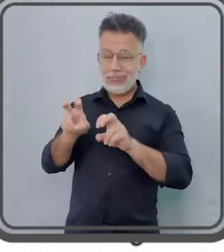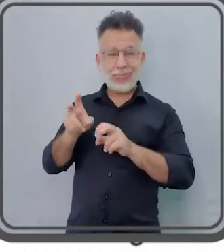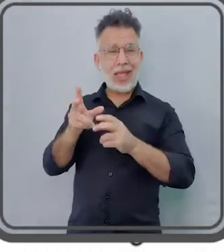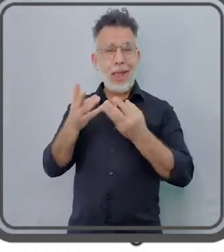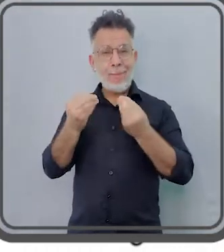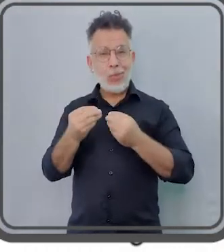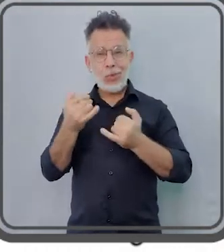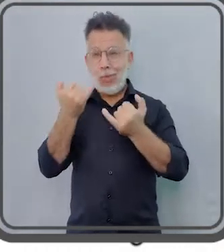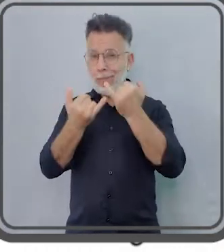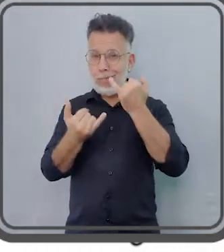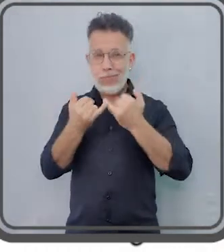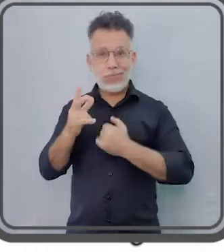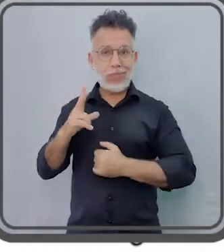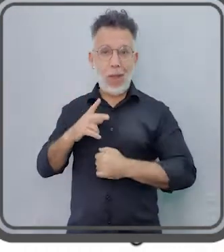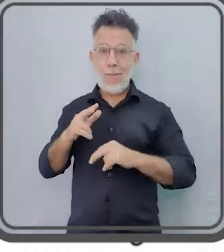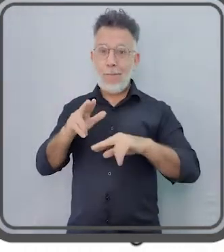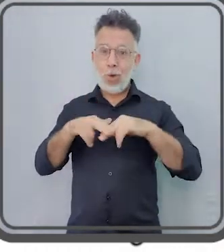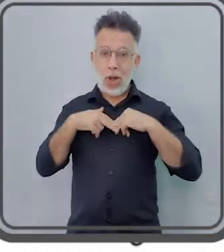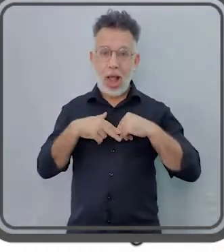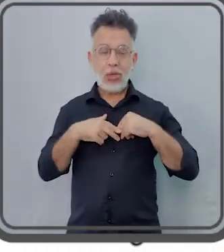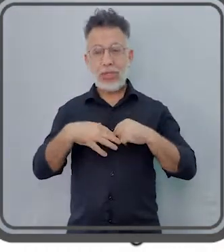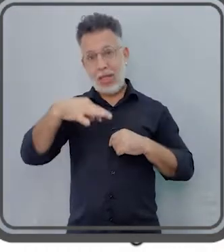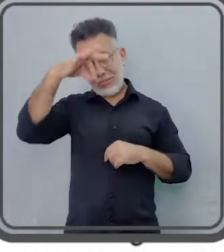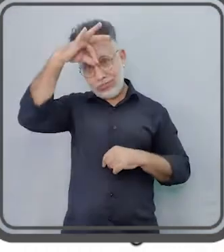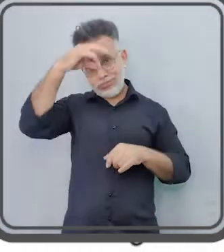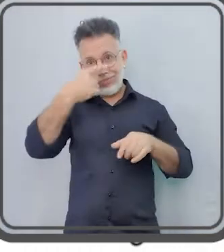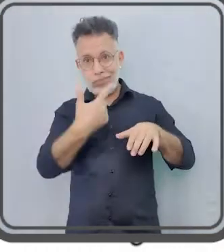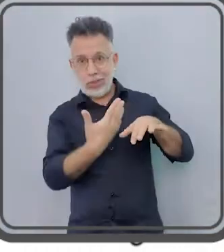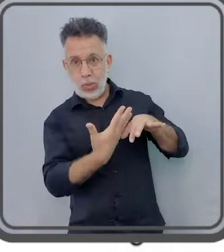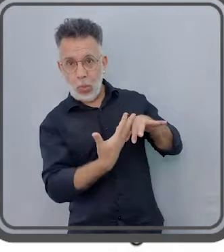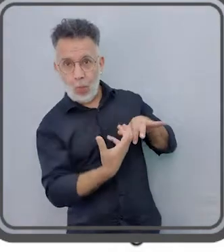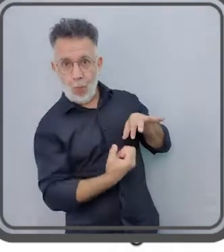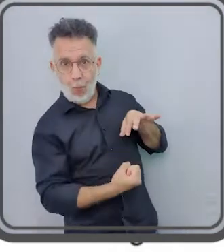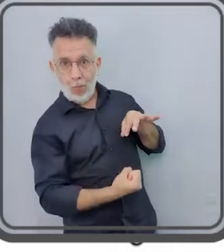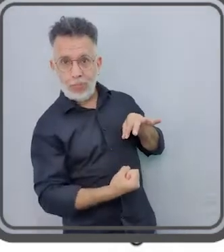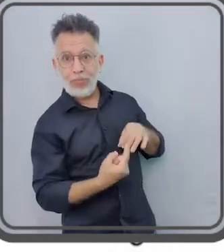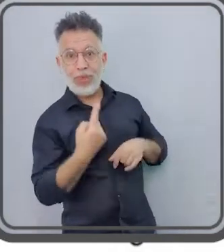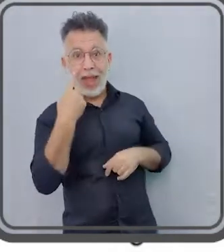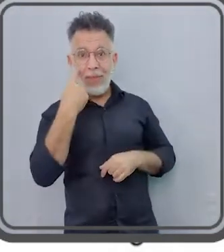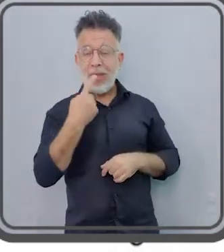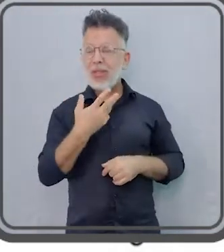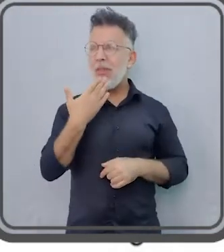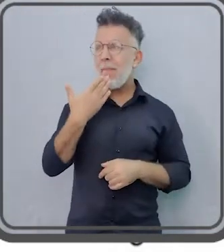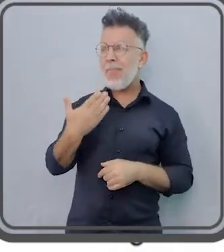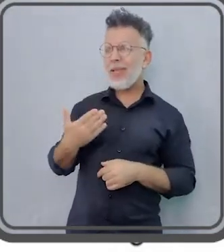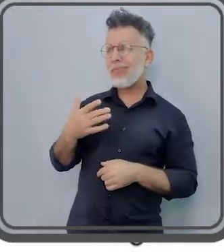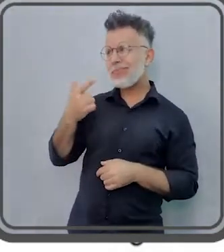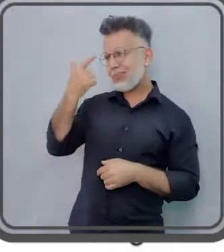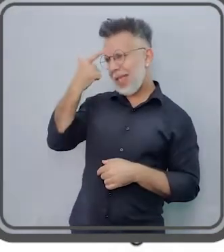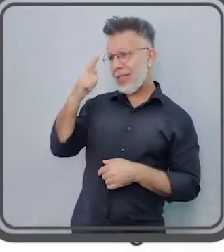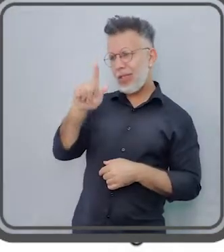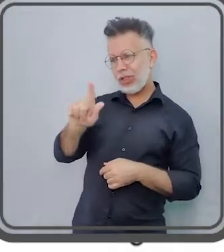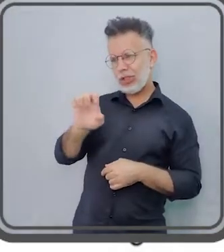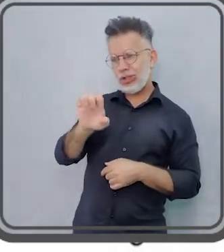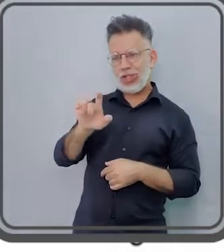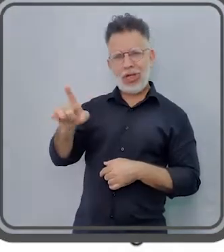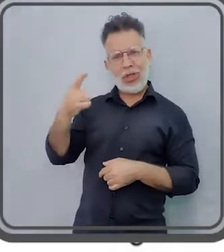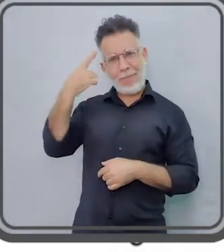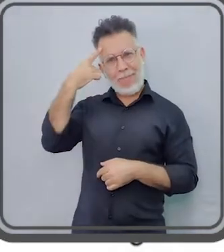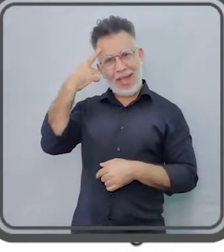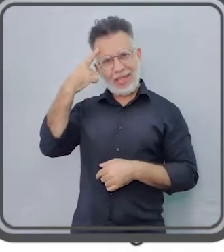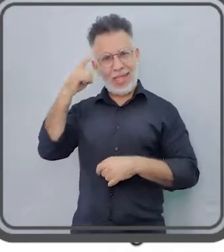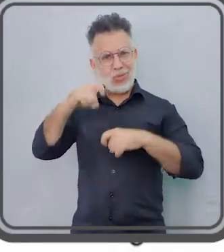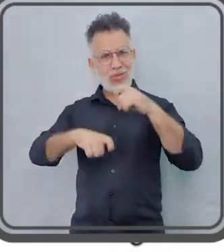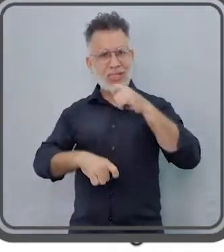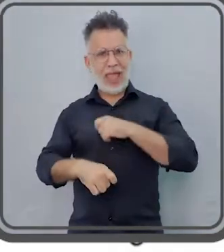questões muito particulares do ressecamento vaginal, né? Porque quando a gente pensa de um lubrificante, a princípio a gente pensa em algumas coisas, um sexo